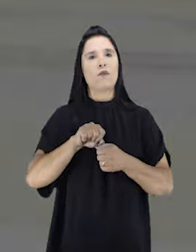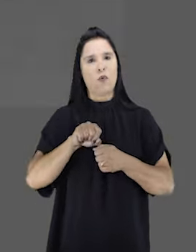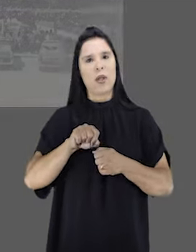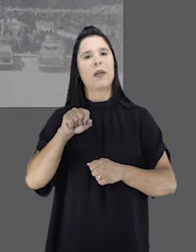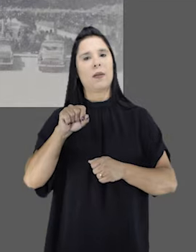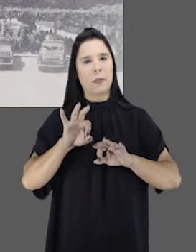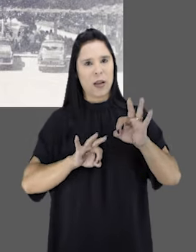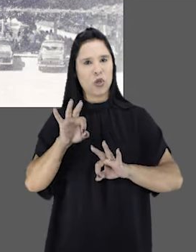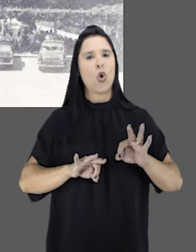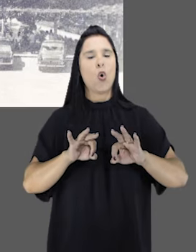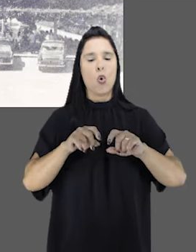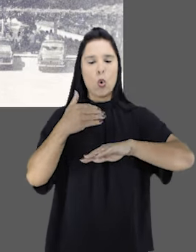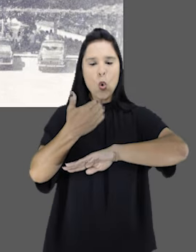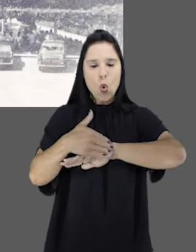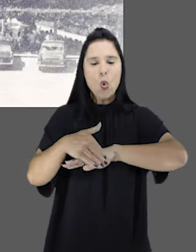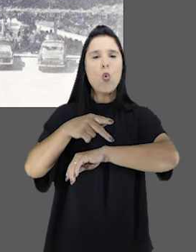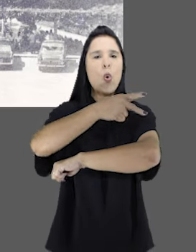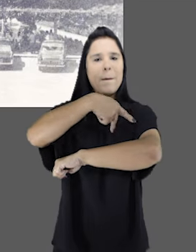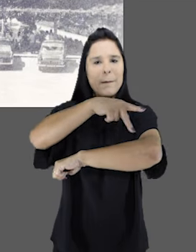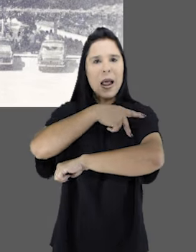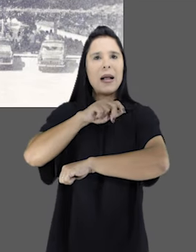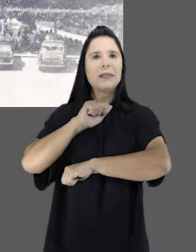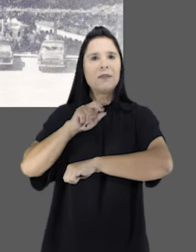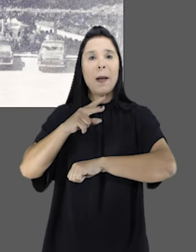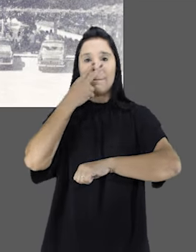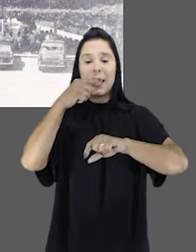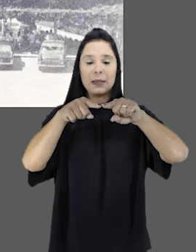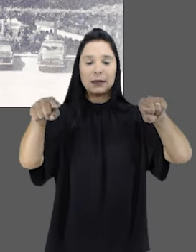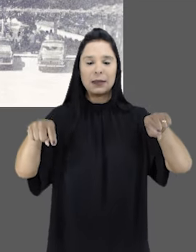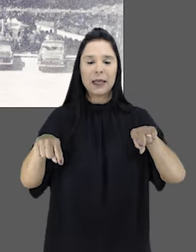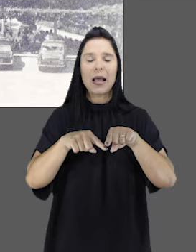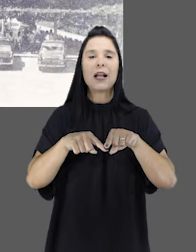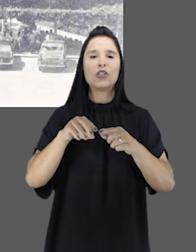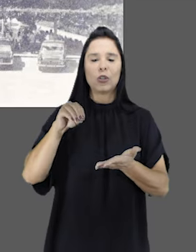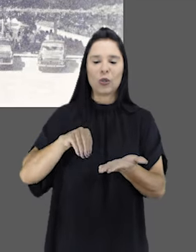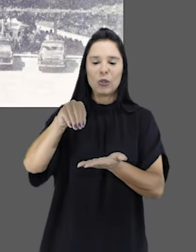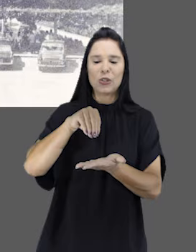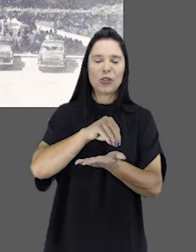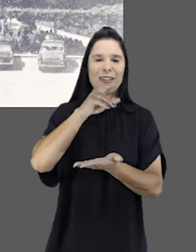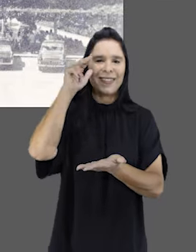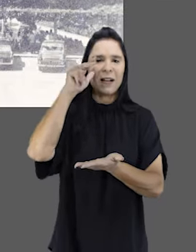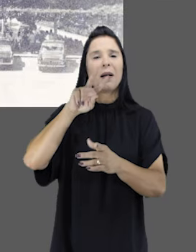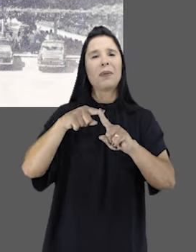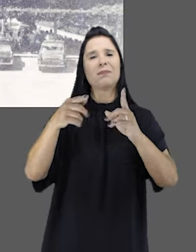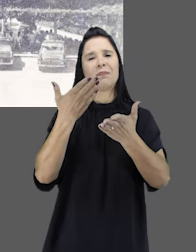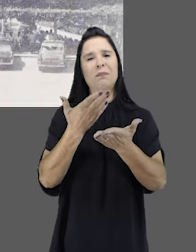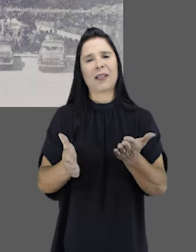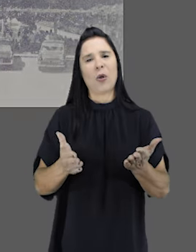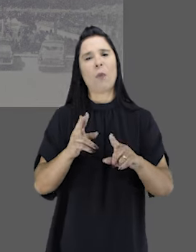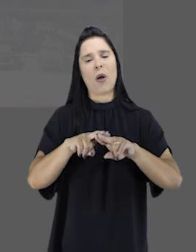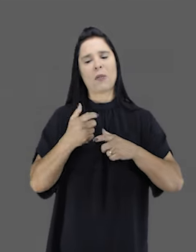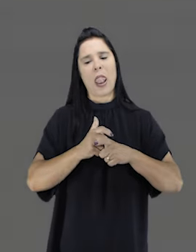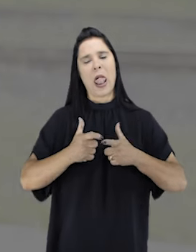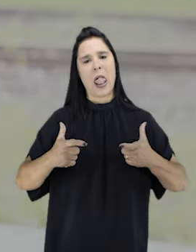foi planejado, com ruas e praças e avenidas no formato de um tabuleiro de xadrez, mas isso se perdeu